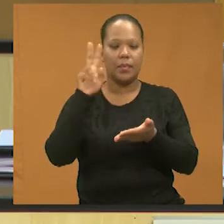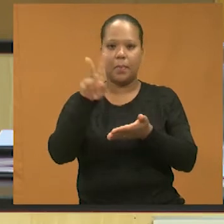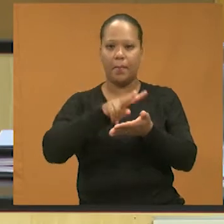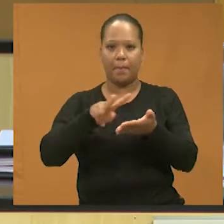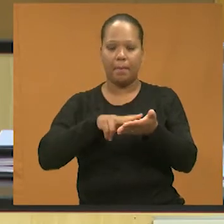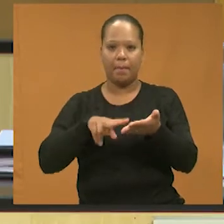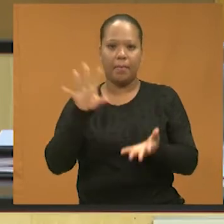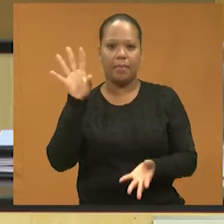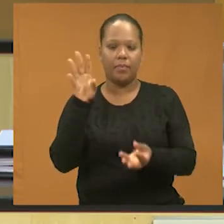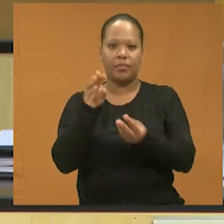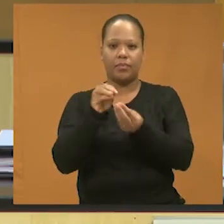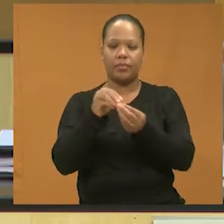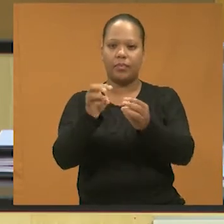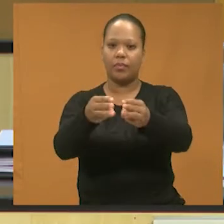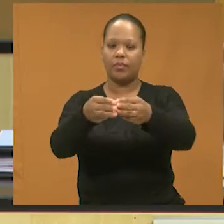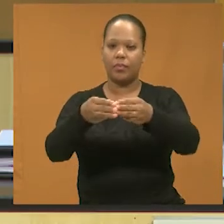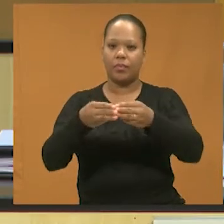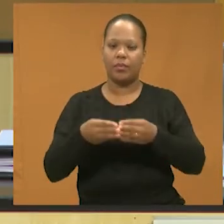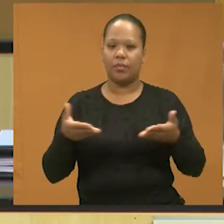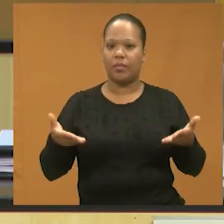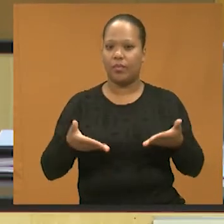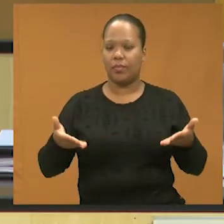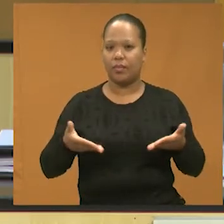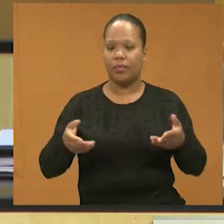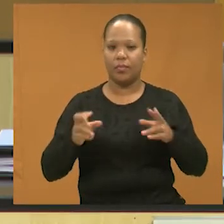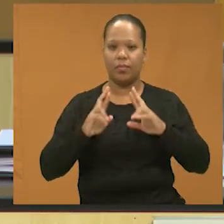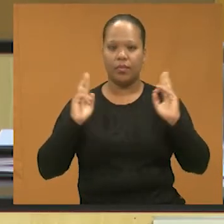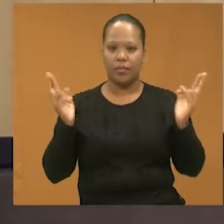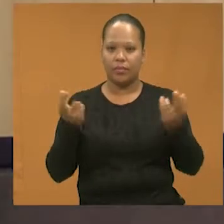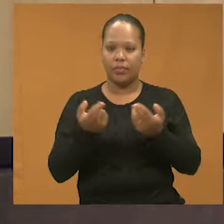da síntese das moções protocoladas para esta sessão.